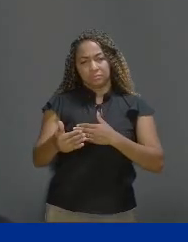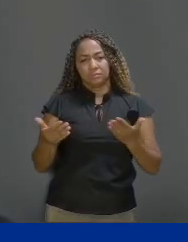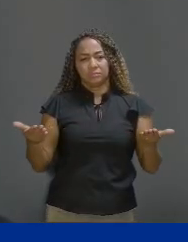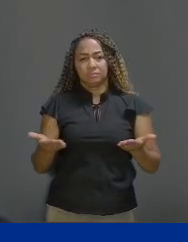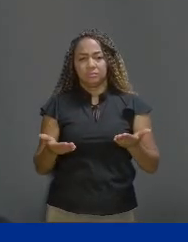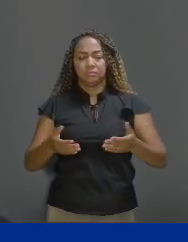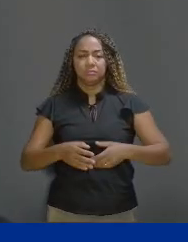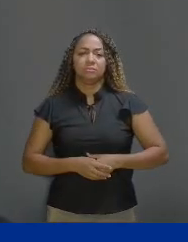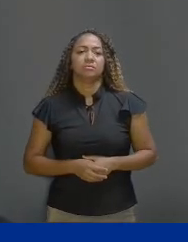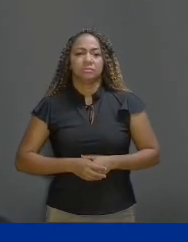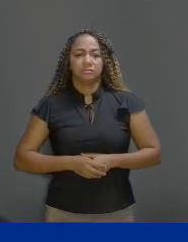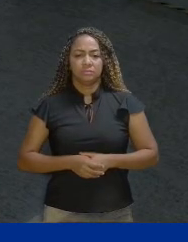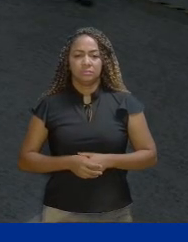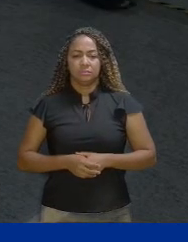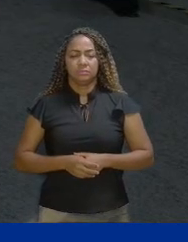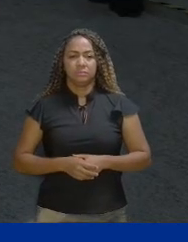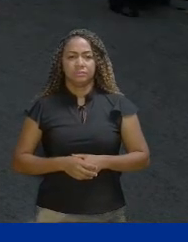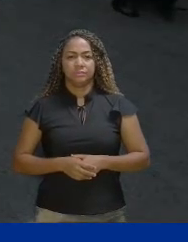data.